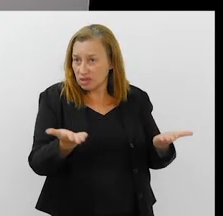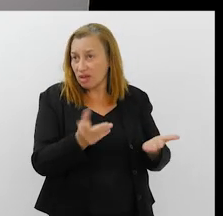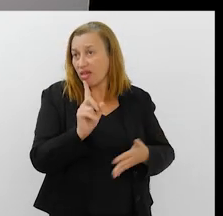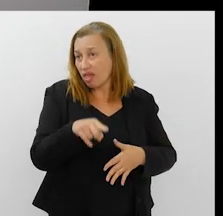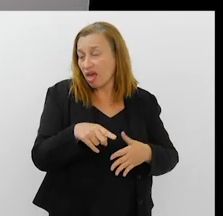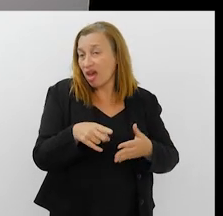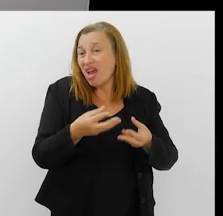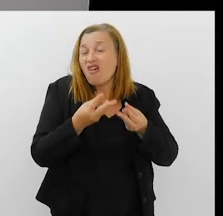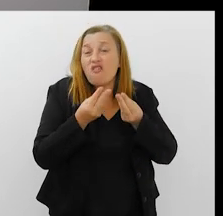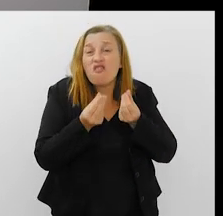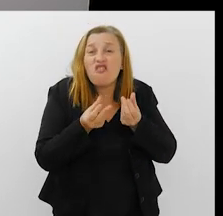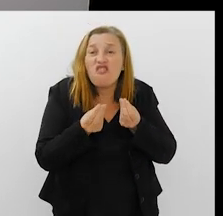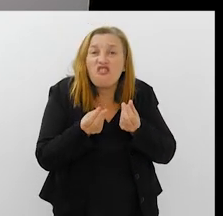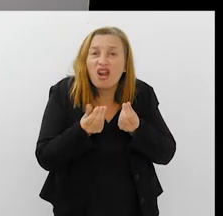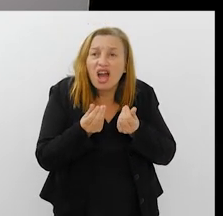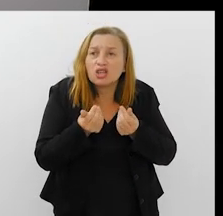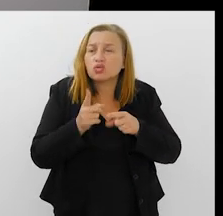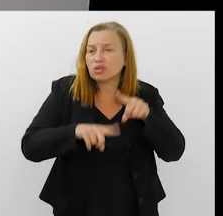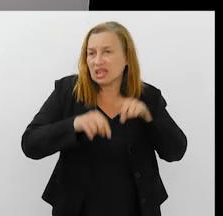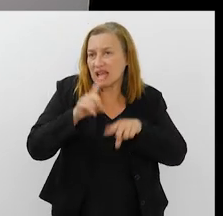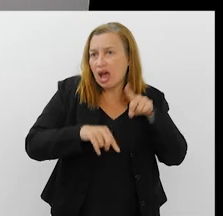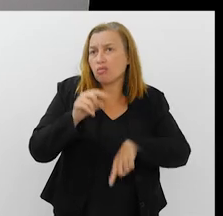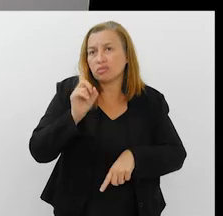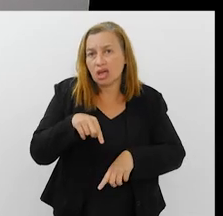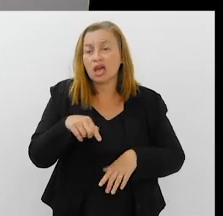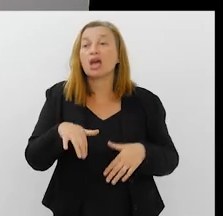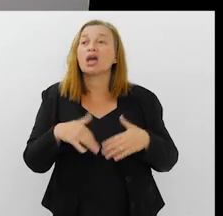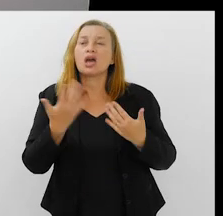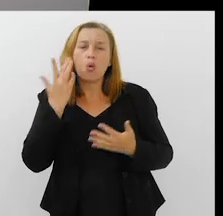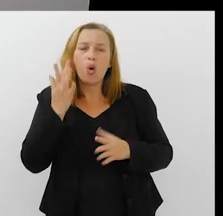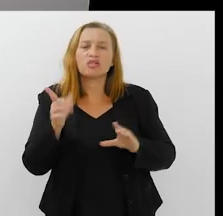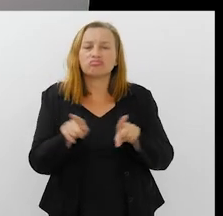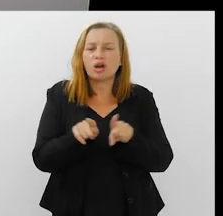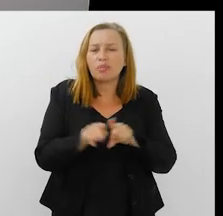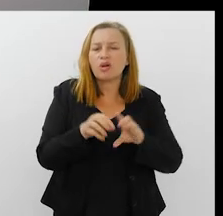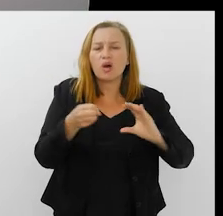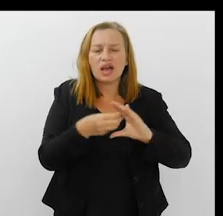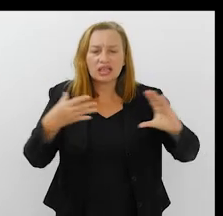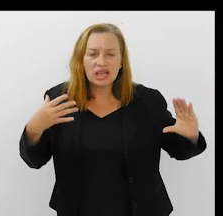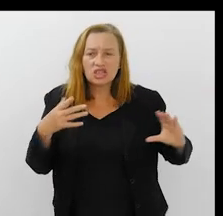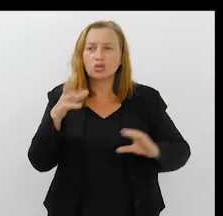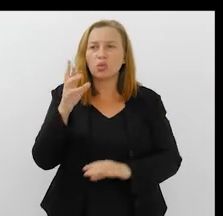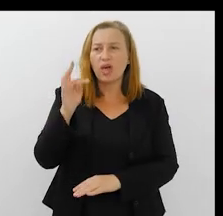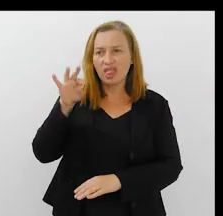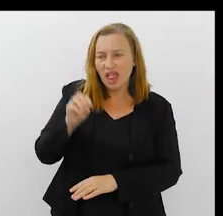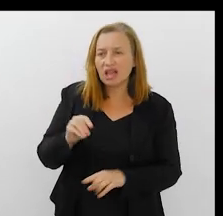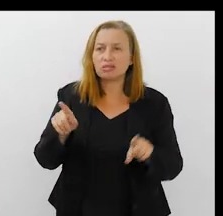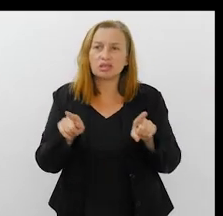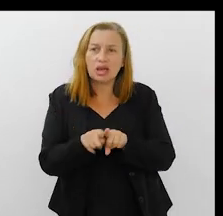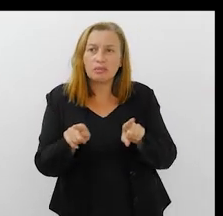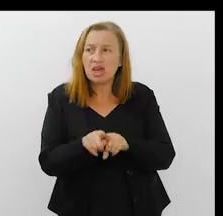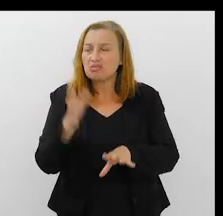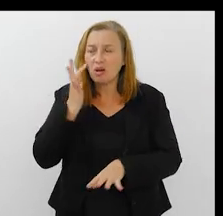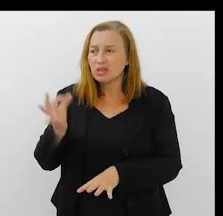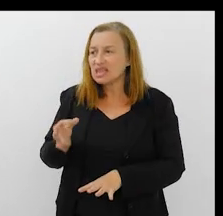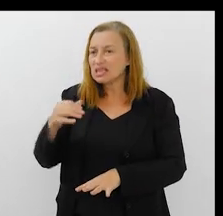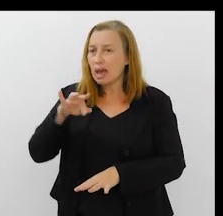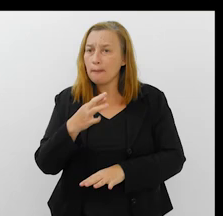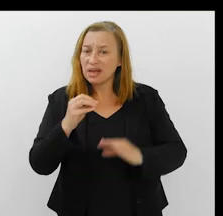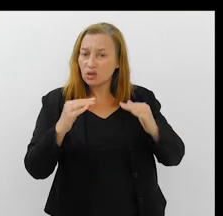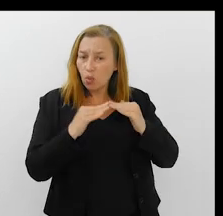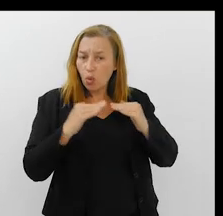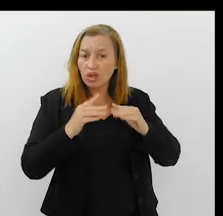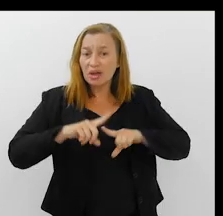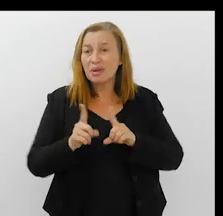até porque é frágil, um material frágil, né? Eu acho que também uma característica do Renato também, não sei se a Márcia concorda, é